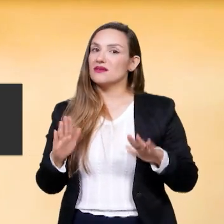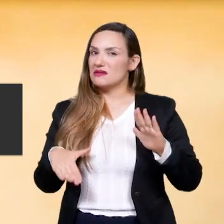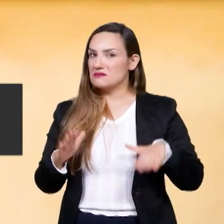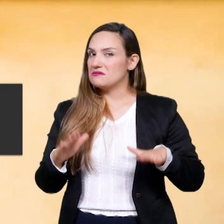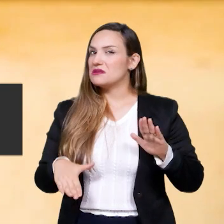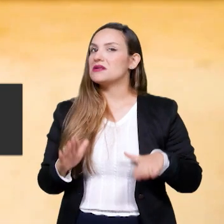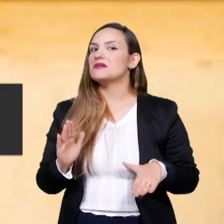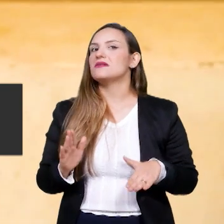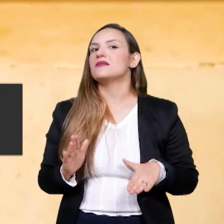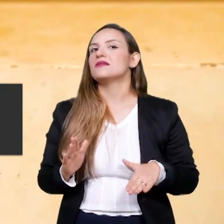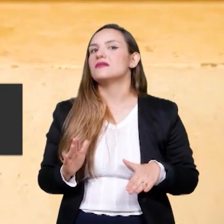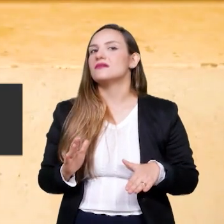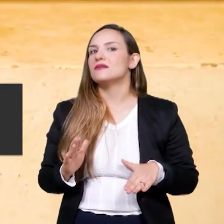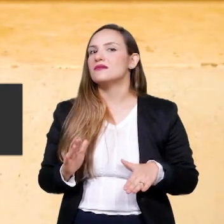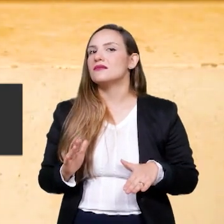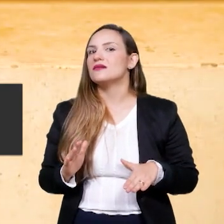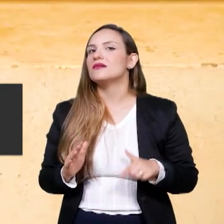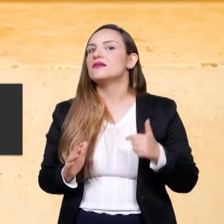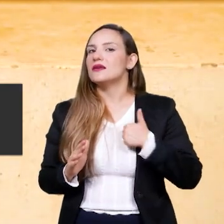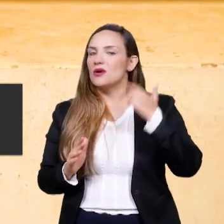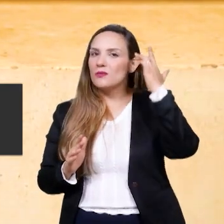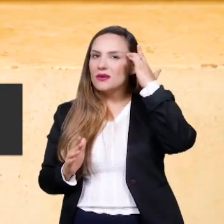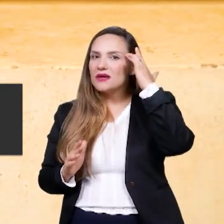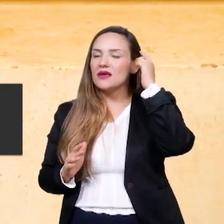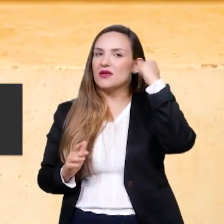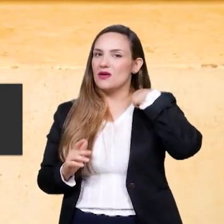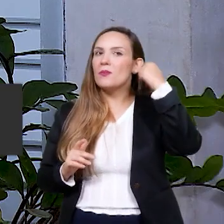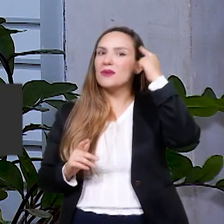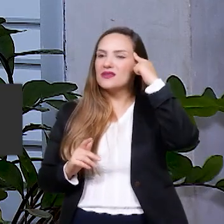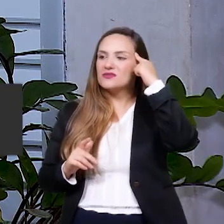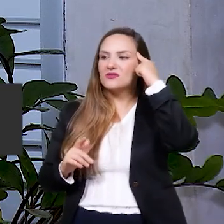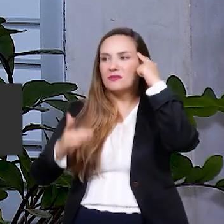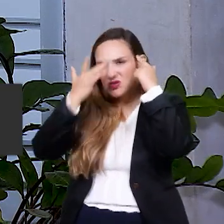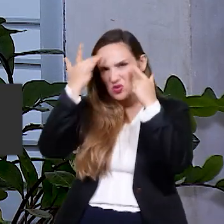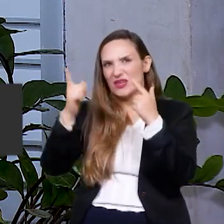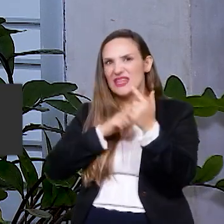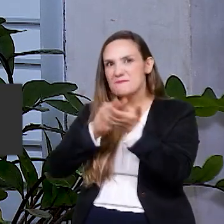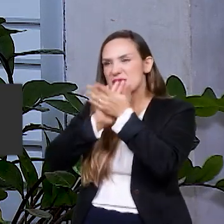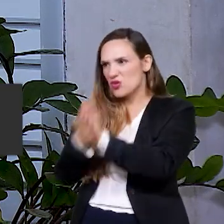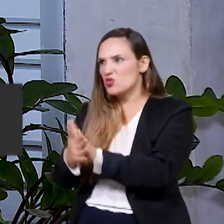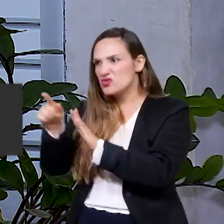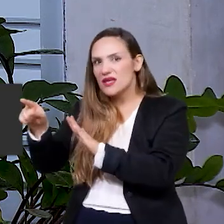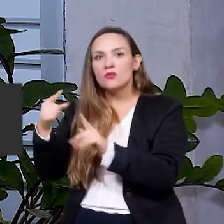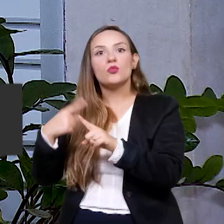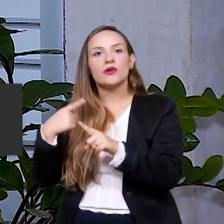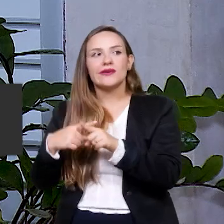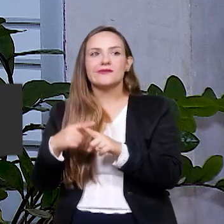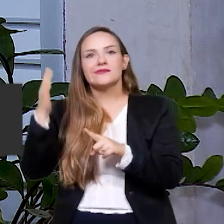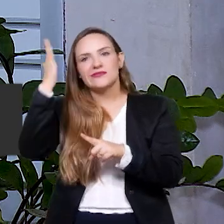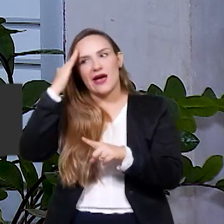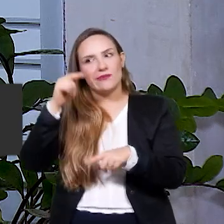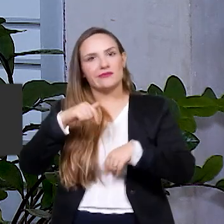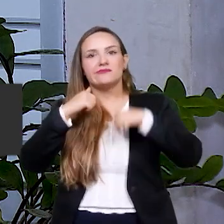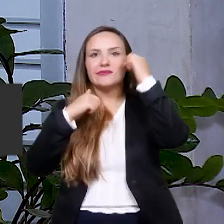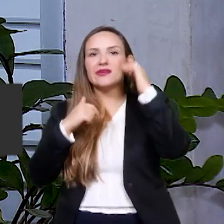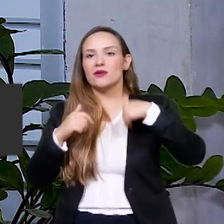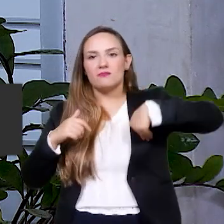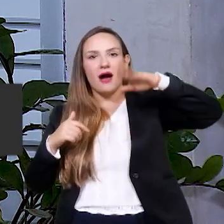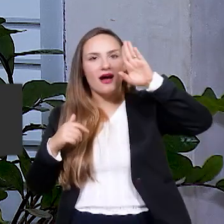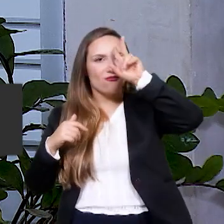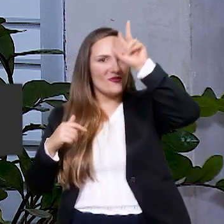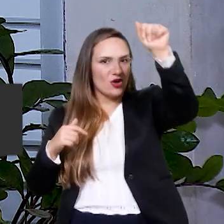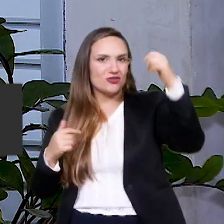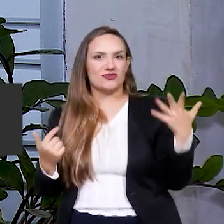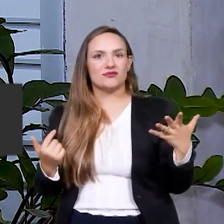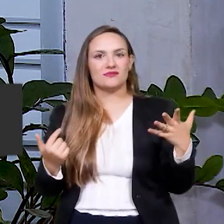às vezes, que os racistas, no fundo, eles sabem disso. Eles veem essa diferença e muitas vezes praticam o